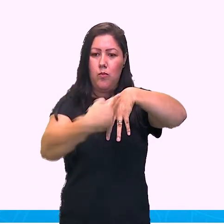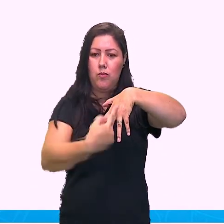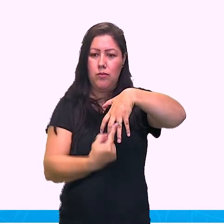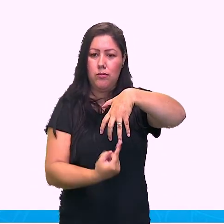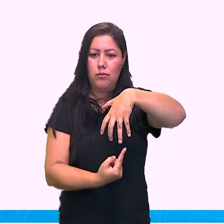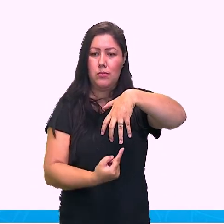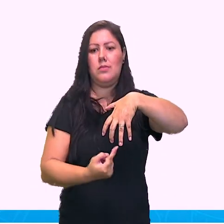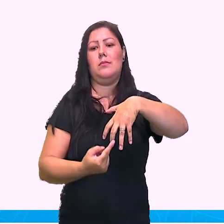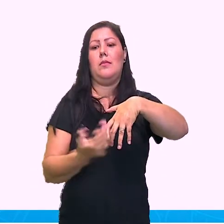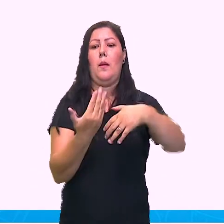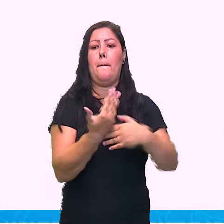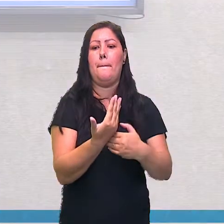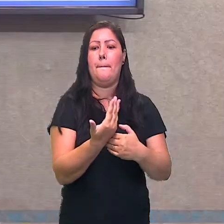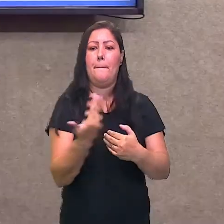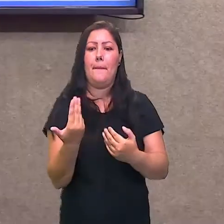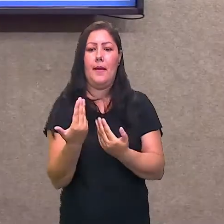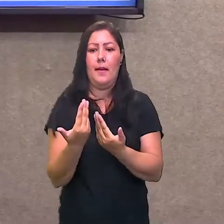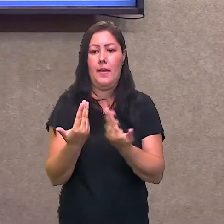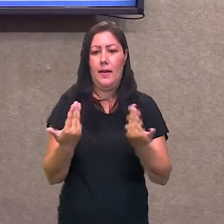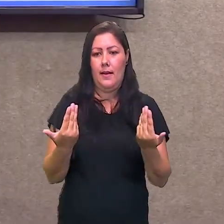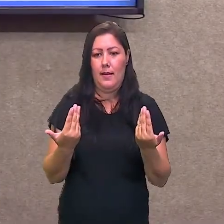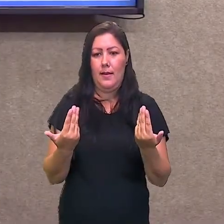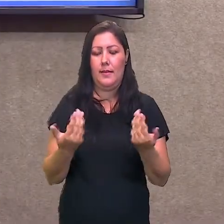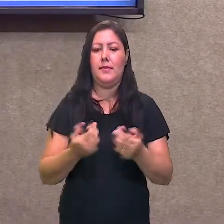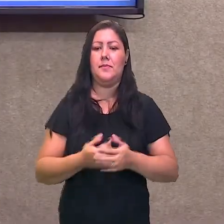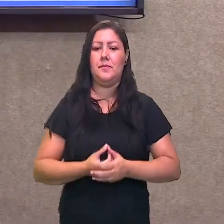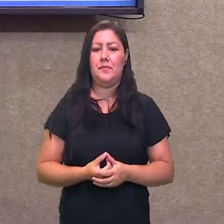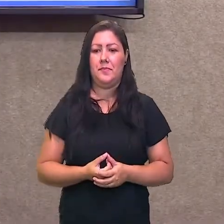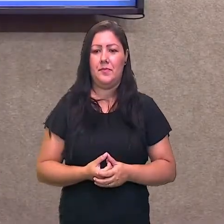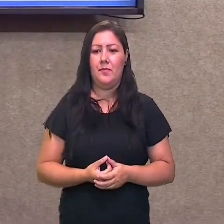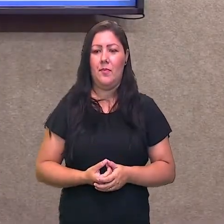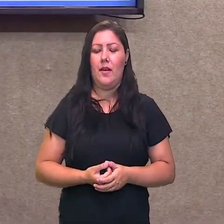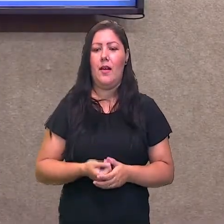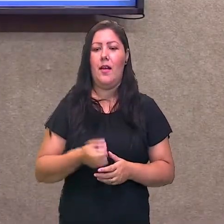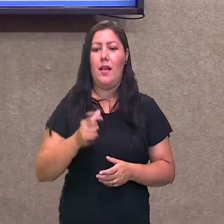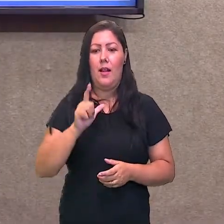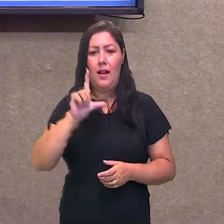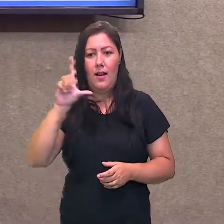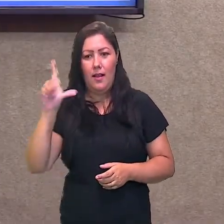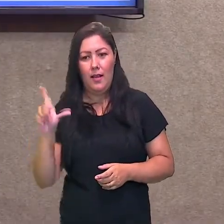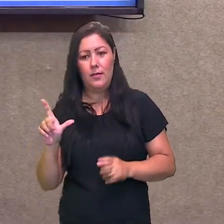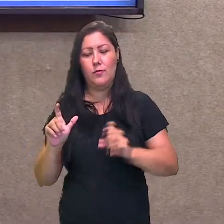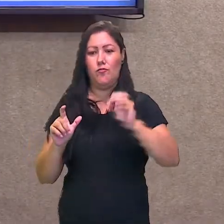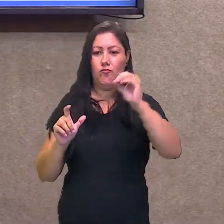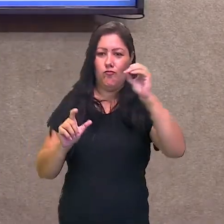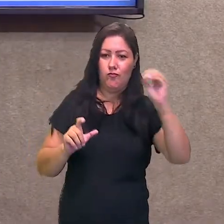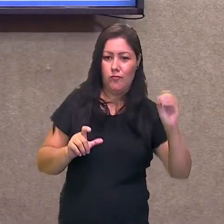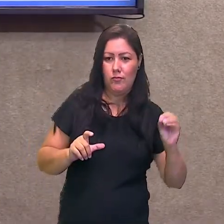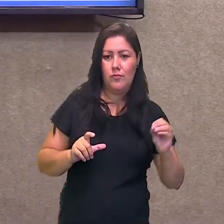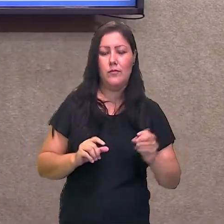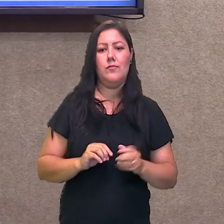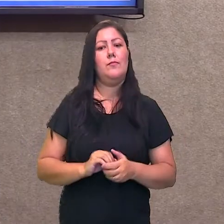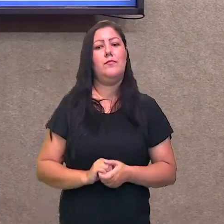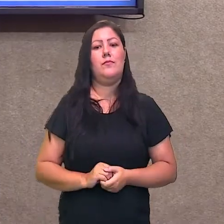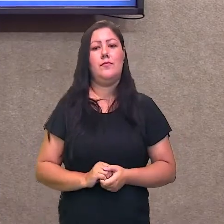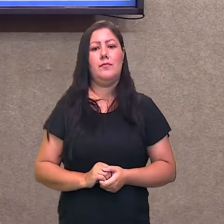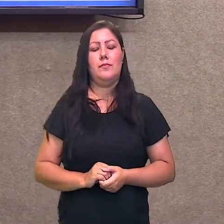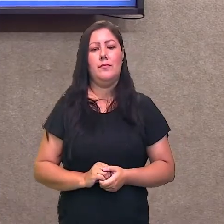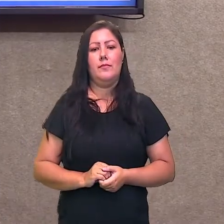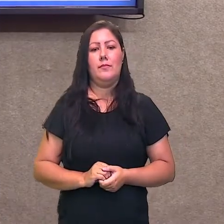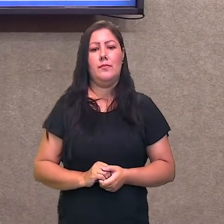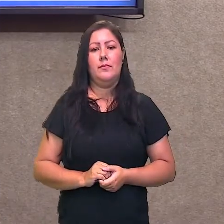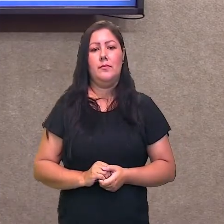ele divide a Terra em hemisfério leste, hemisfério oeste. E